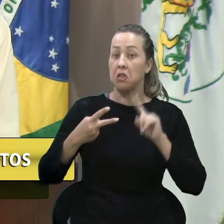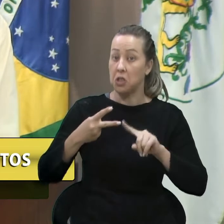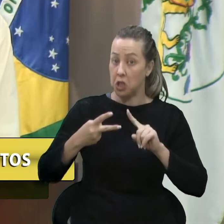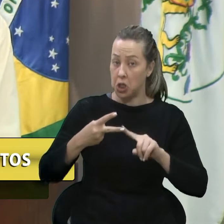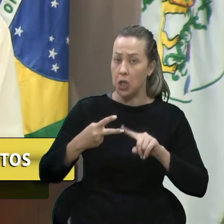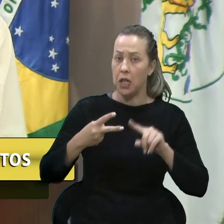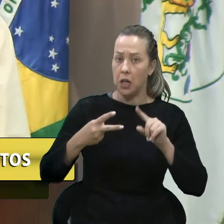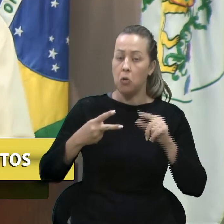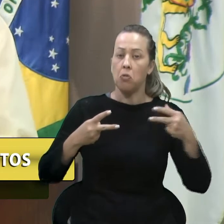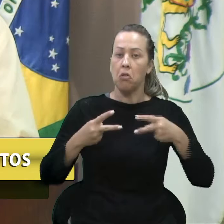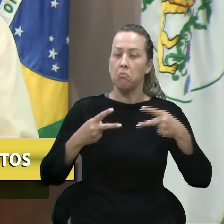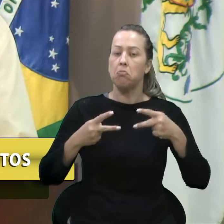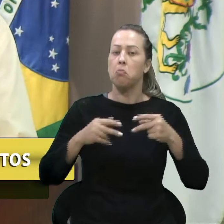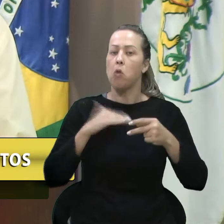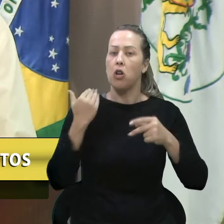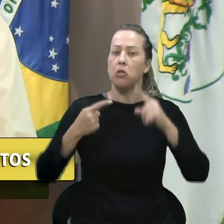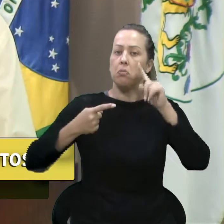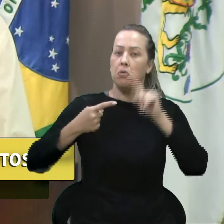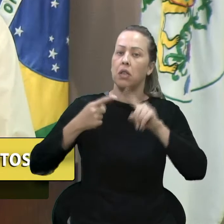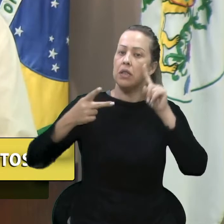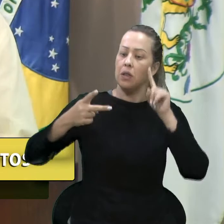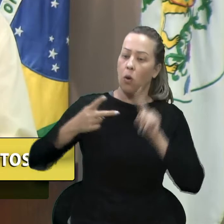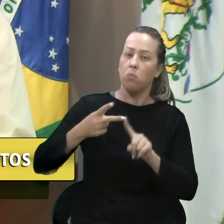a segunda causa de morte.